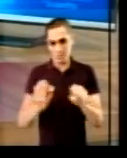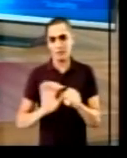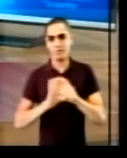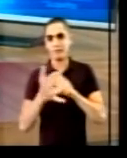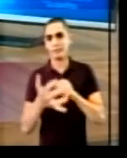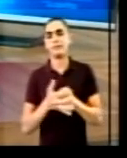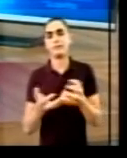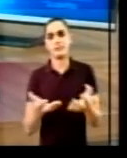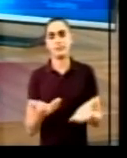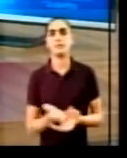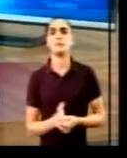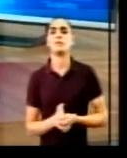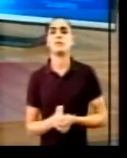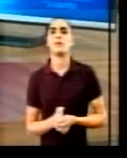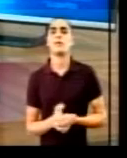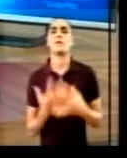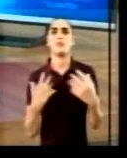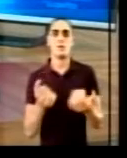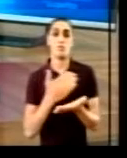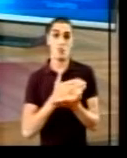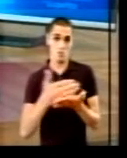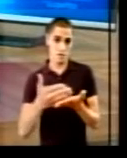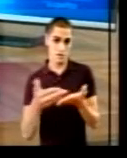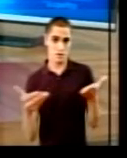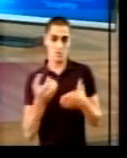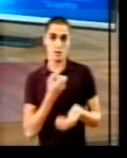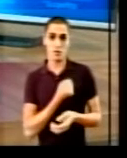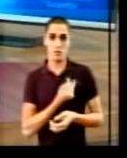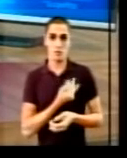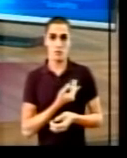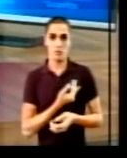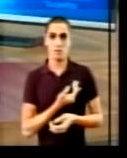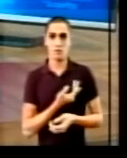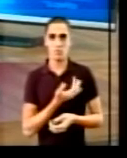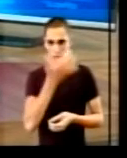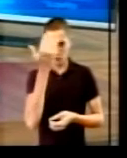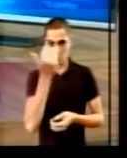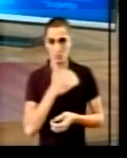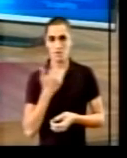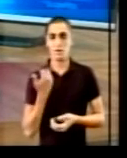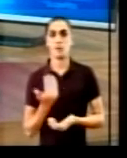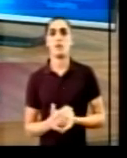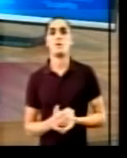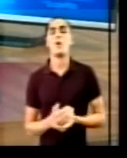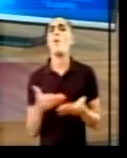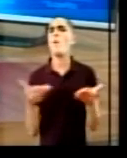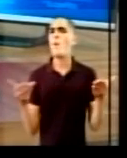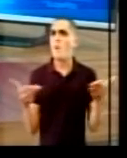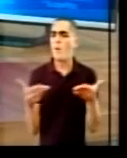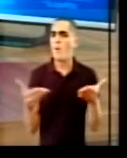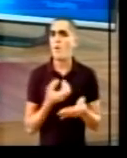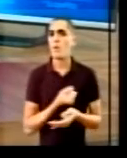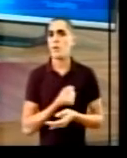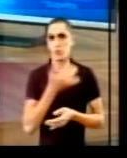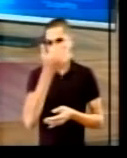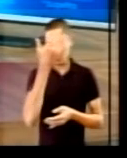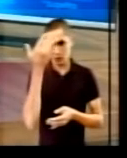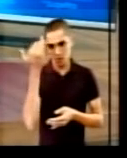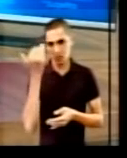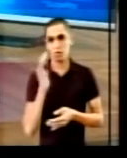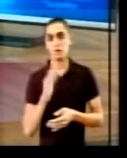Nós vamos começar com mortes. A mortes hoje em São José do Rio Preto está